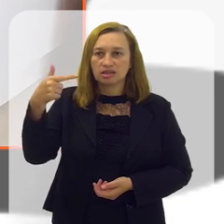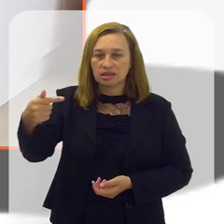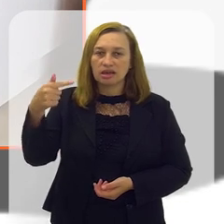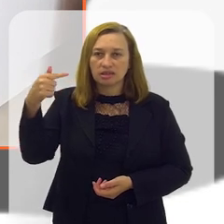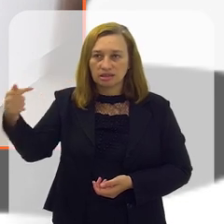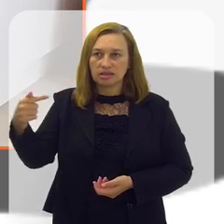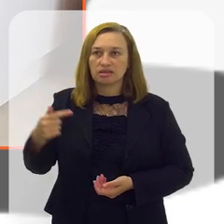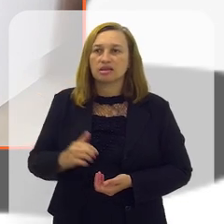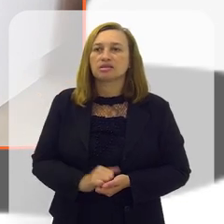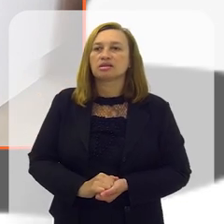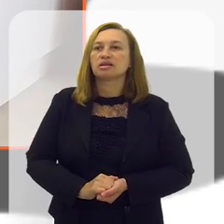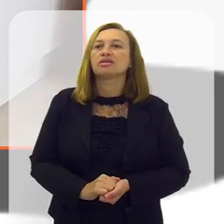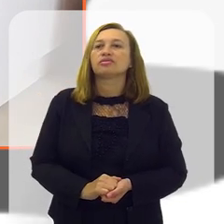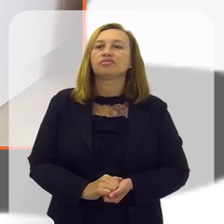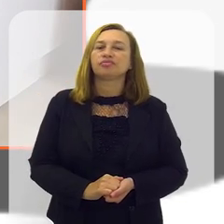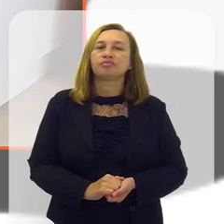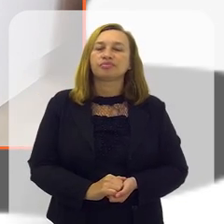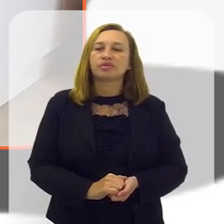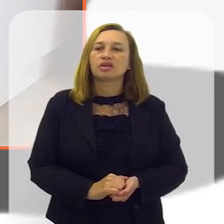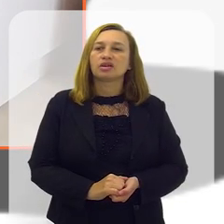2253-3377.